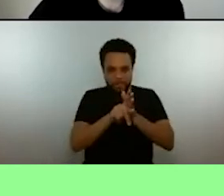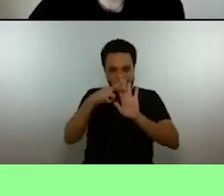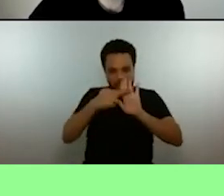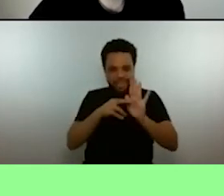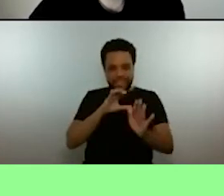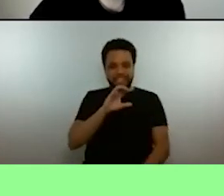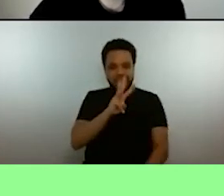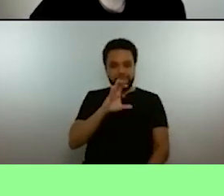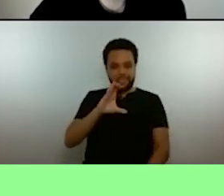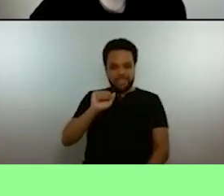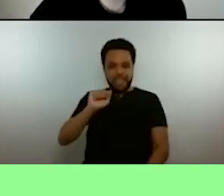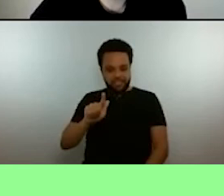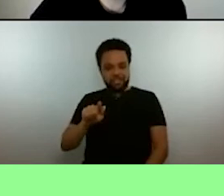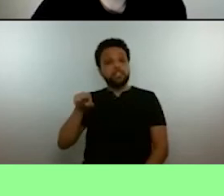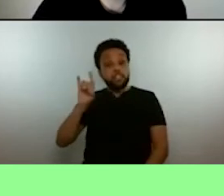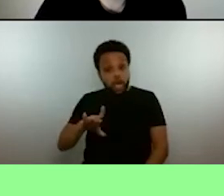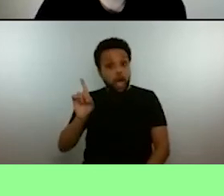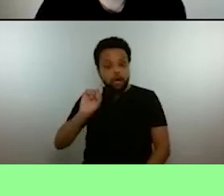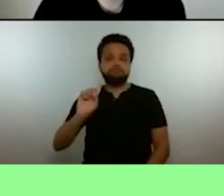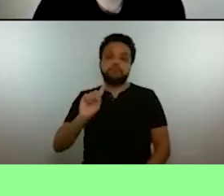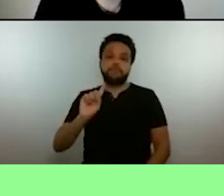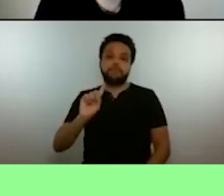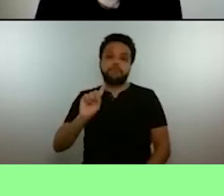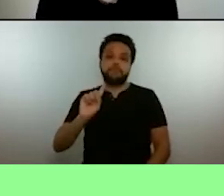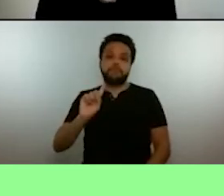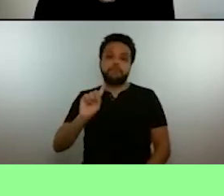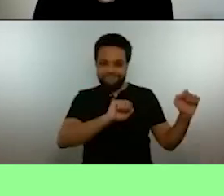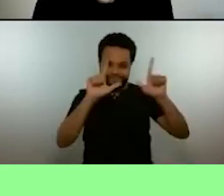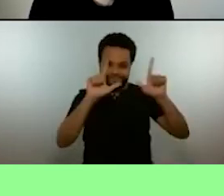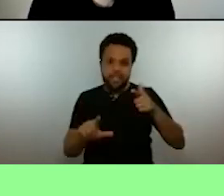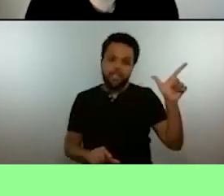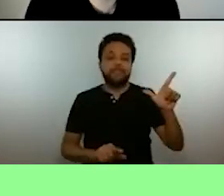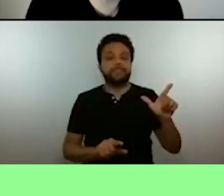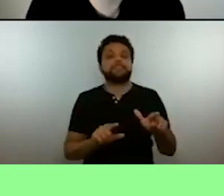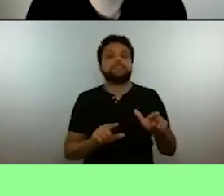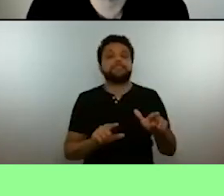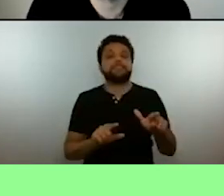Cláudia. E esse é um case meu que eu trouxe,